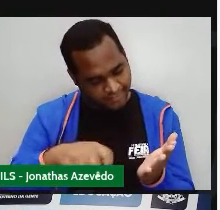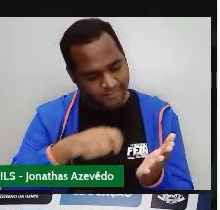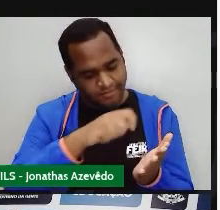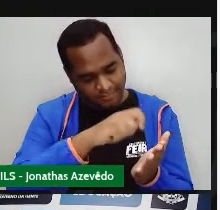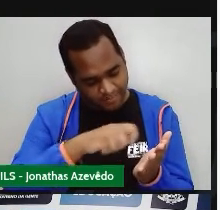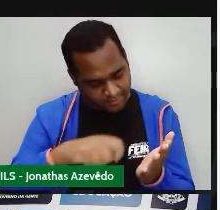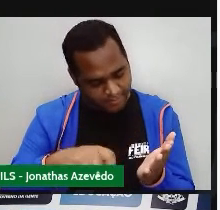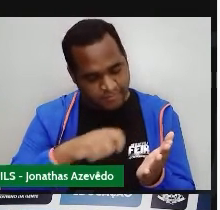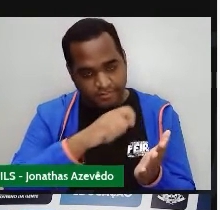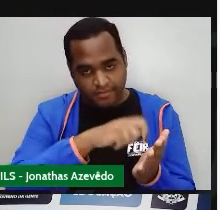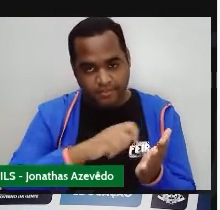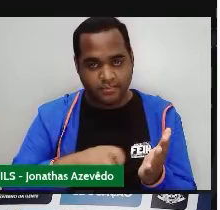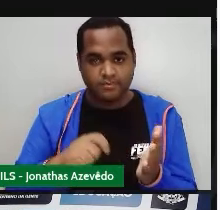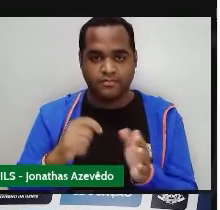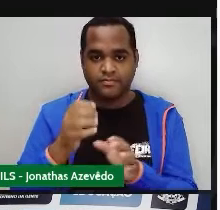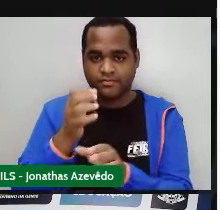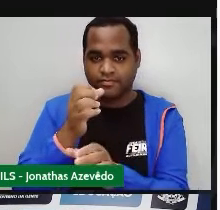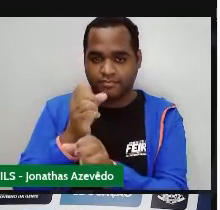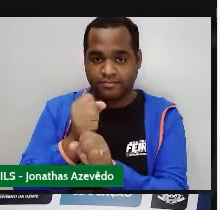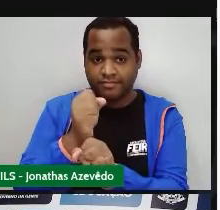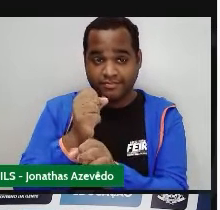ó Oi total